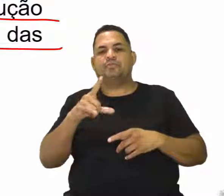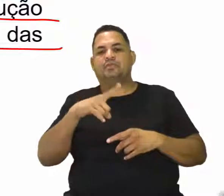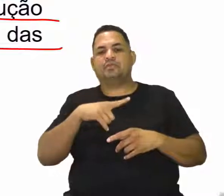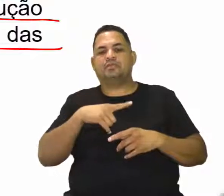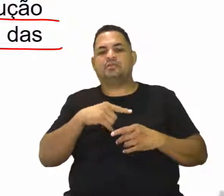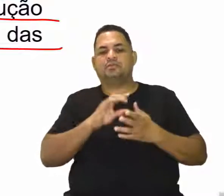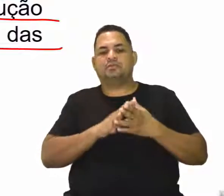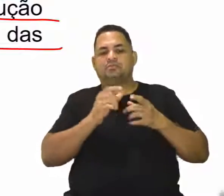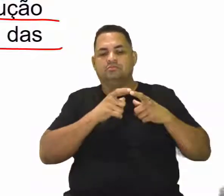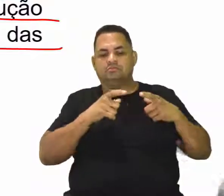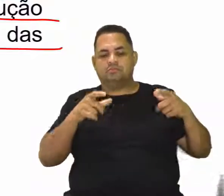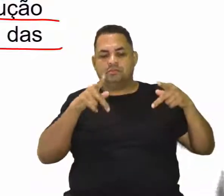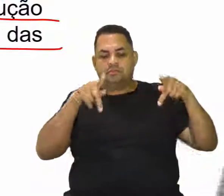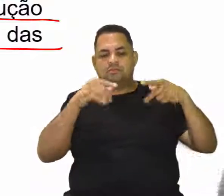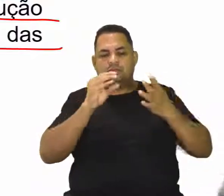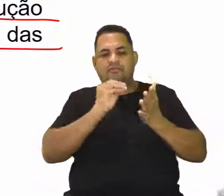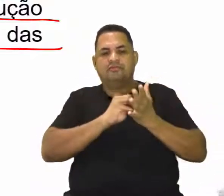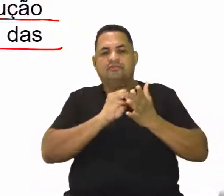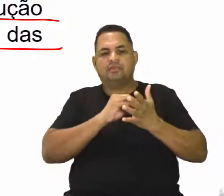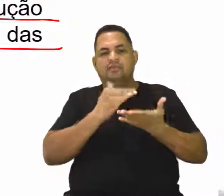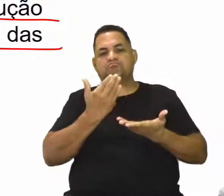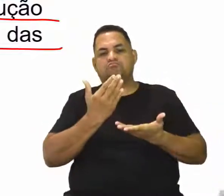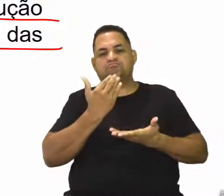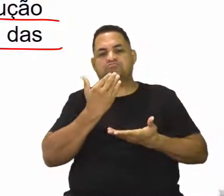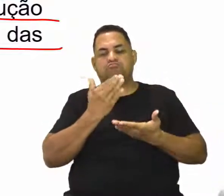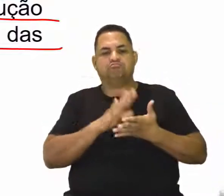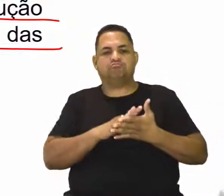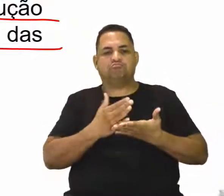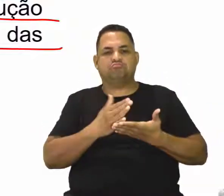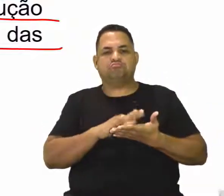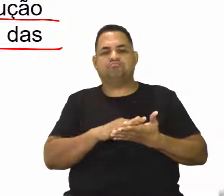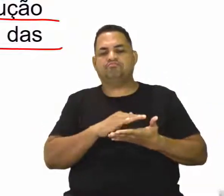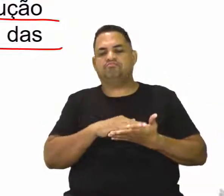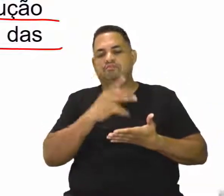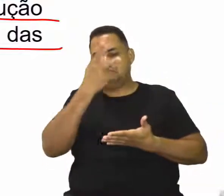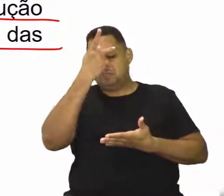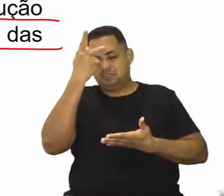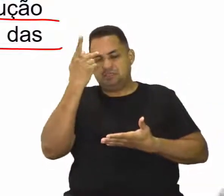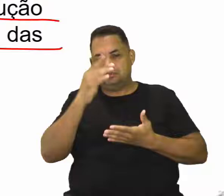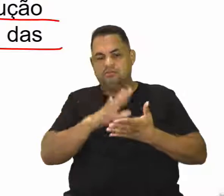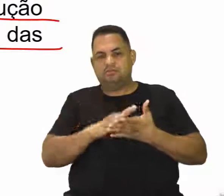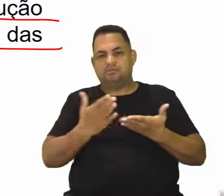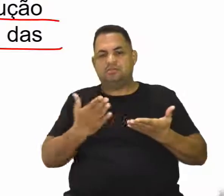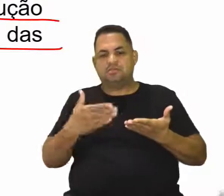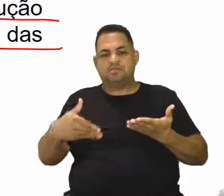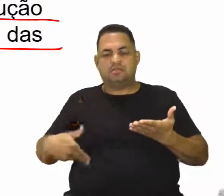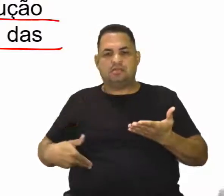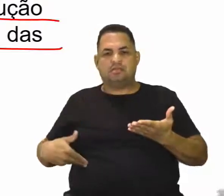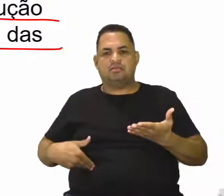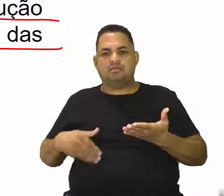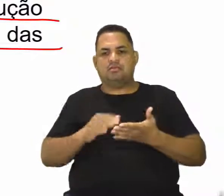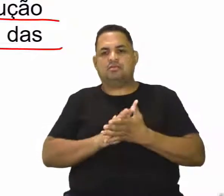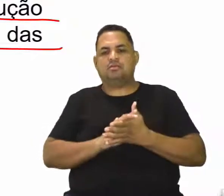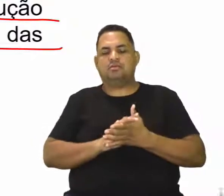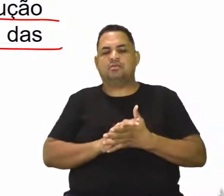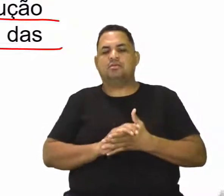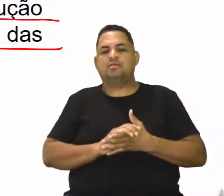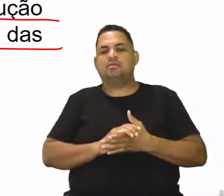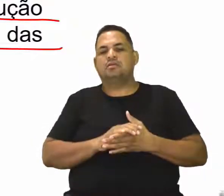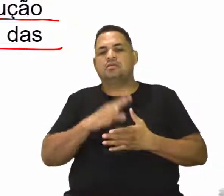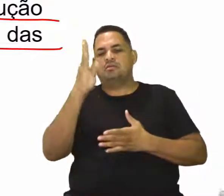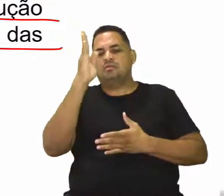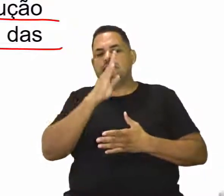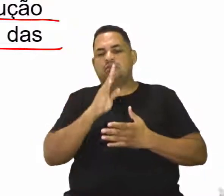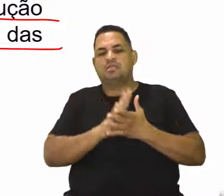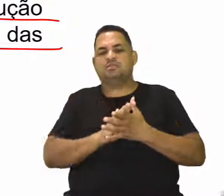mais gente, falta comida, o pessoal vai morrer com fome. Aí o Brasil entrou com essa campanha agora, o Brasil é agro, o Brasil é técnico, o Brasil é